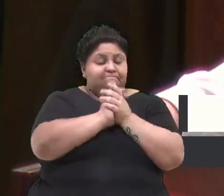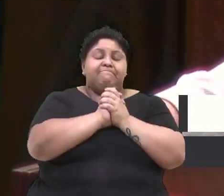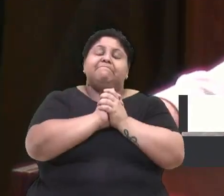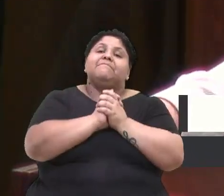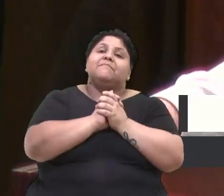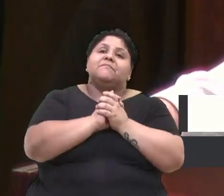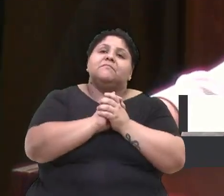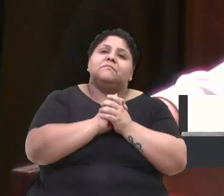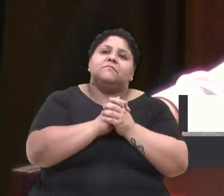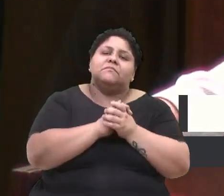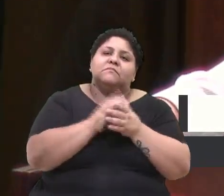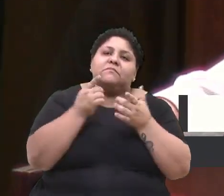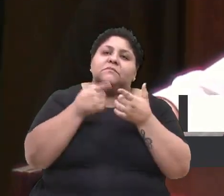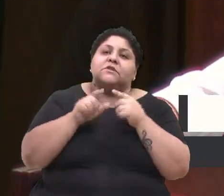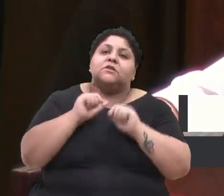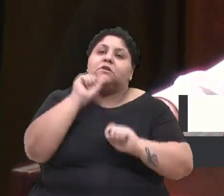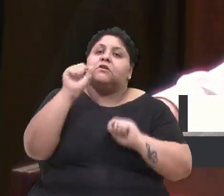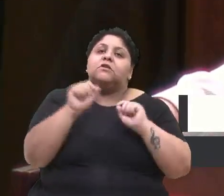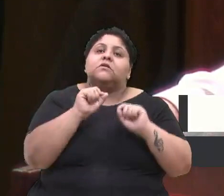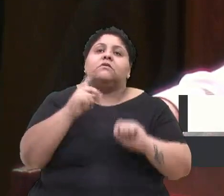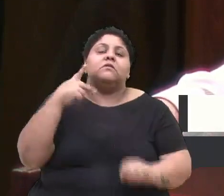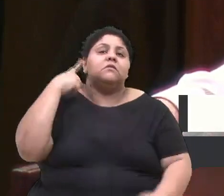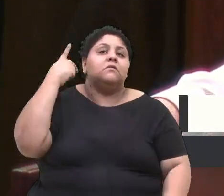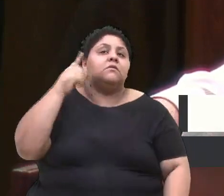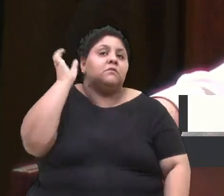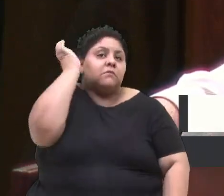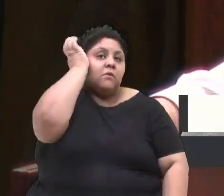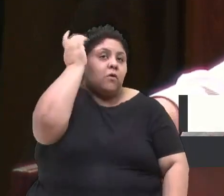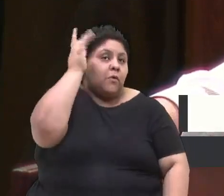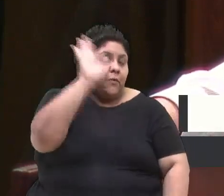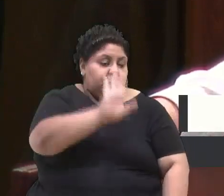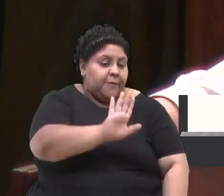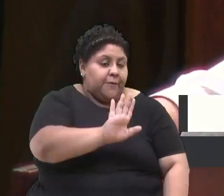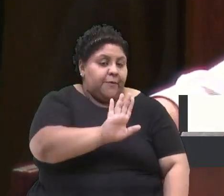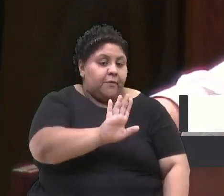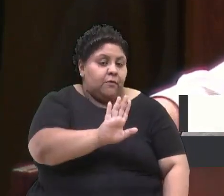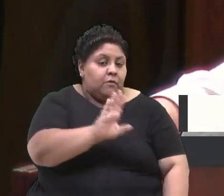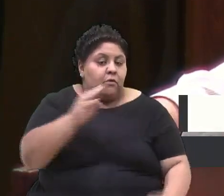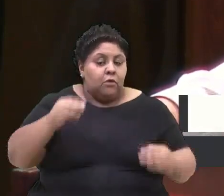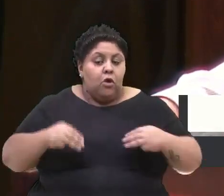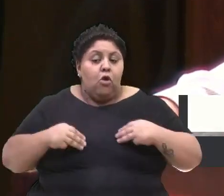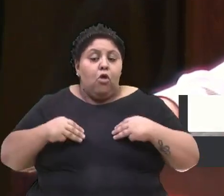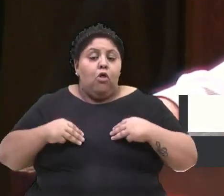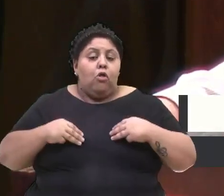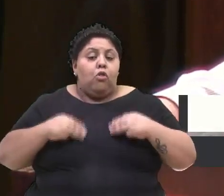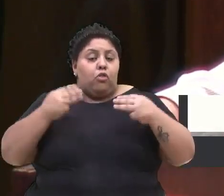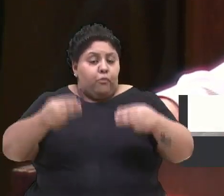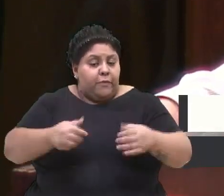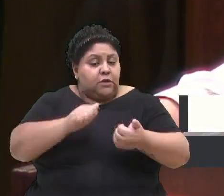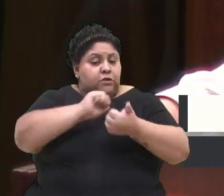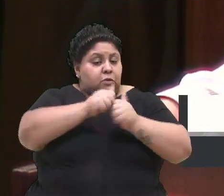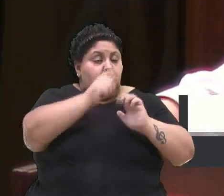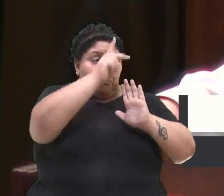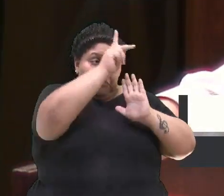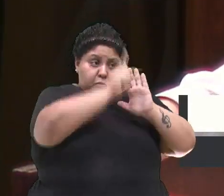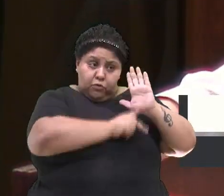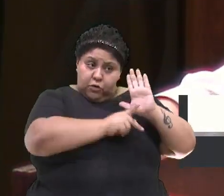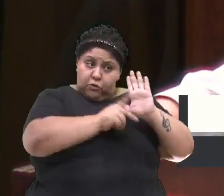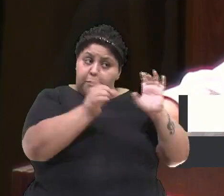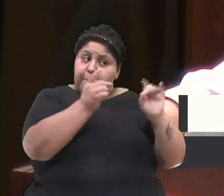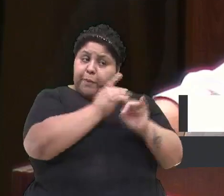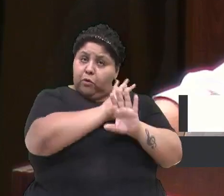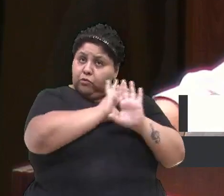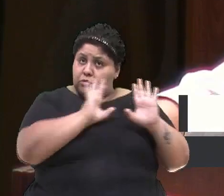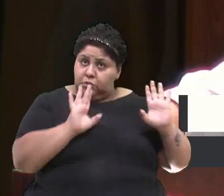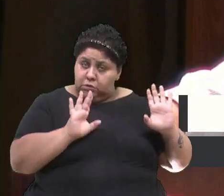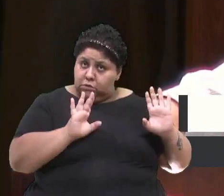Mas, qual é a questão, vereador Felipe? Olha só. Fui lá no Ministério dos Esportes com o projeto, que o projeto está pronto, know-how